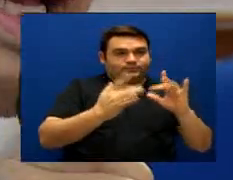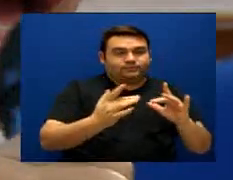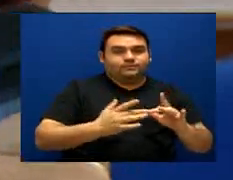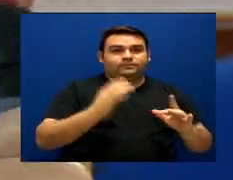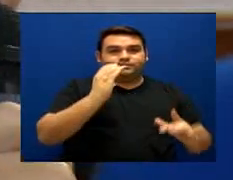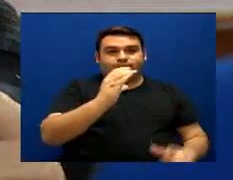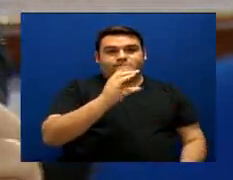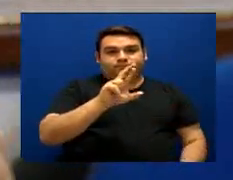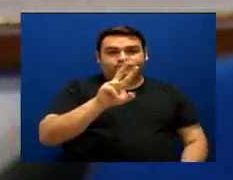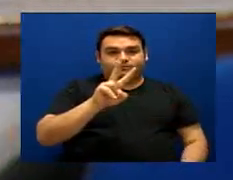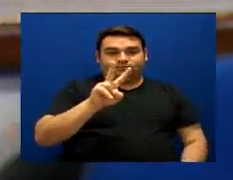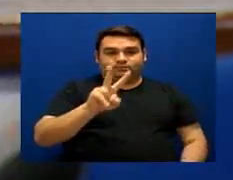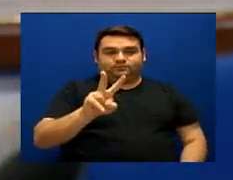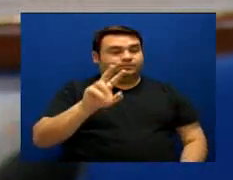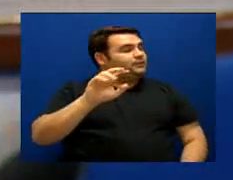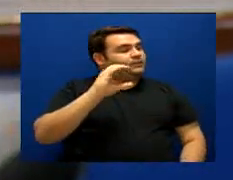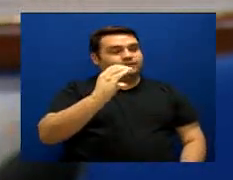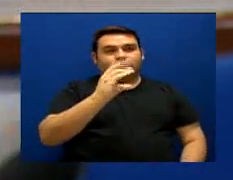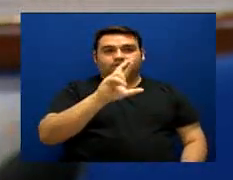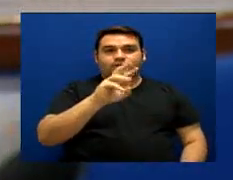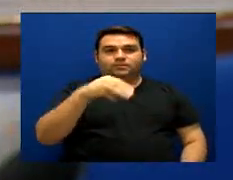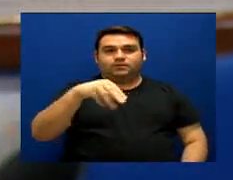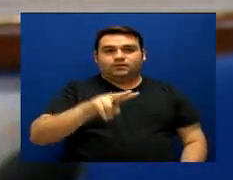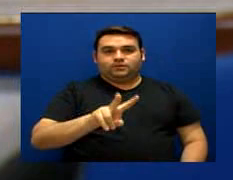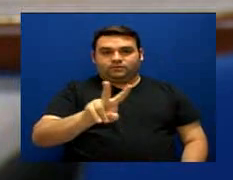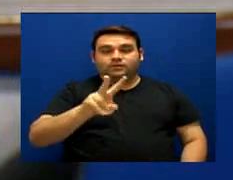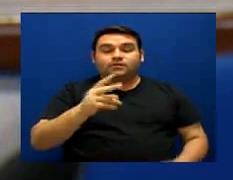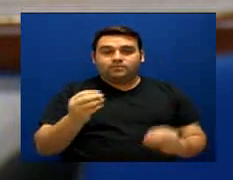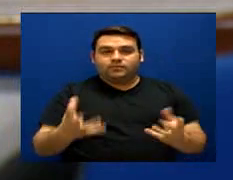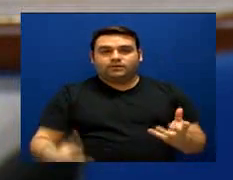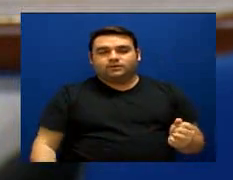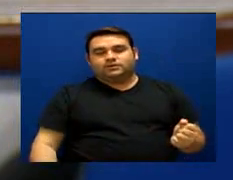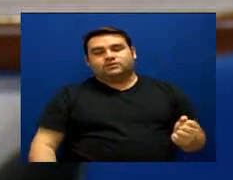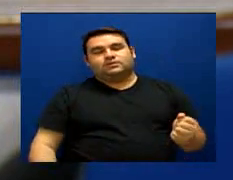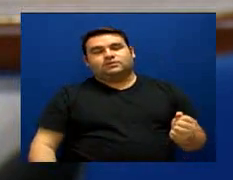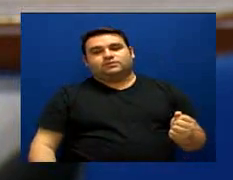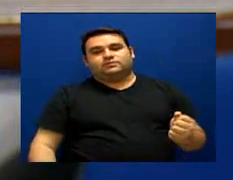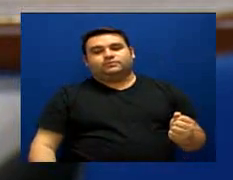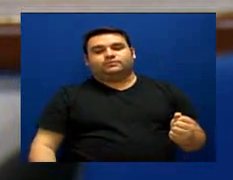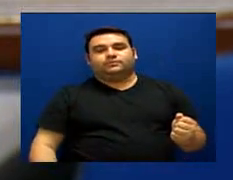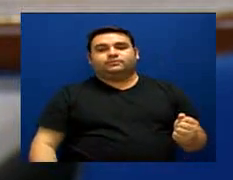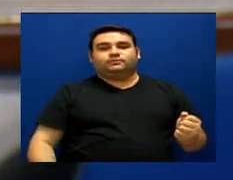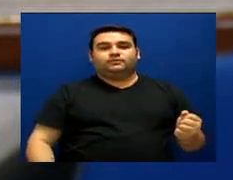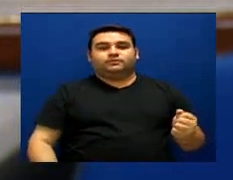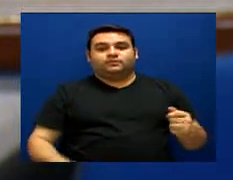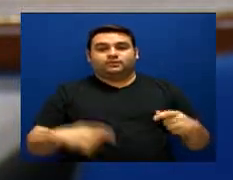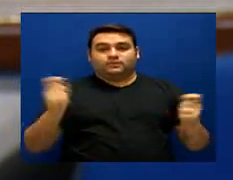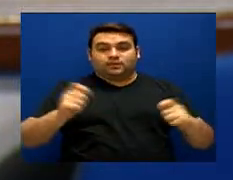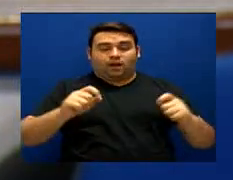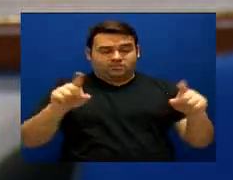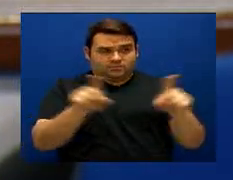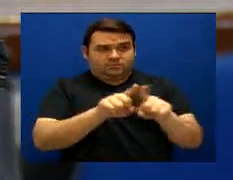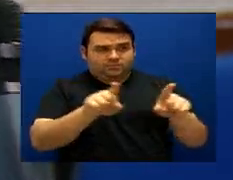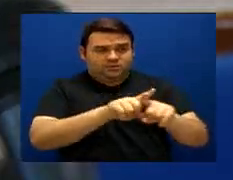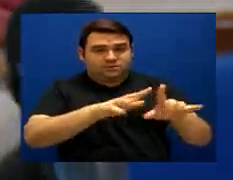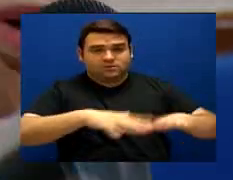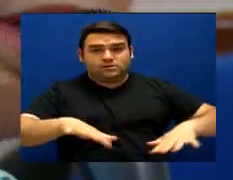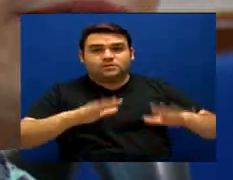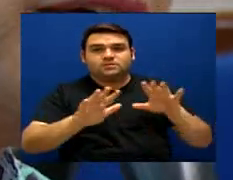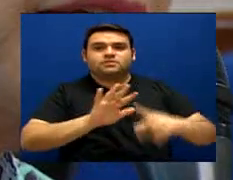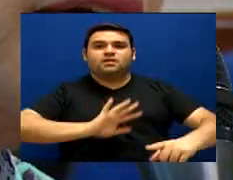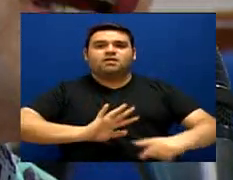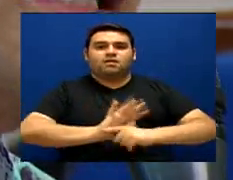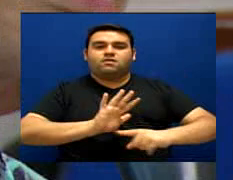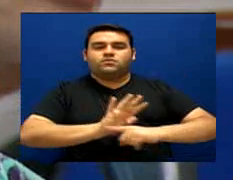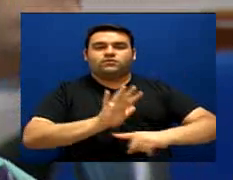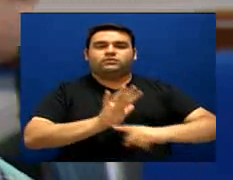o CRMV para que também eles possam